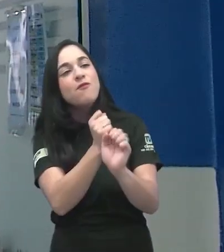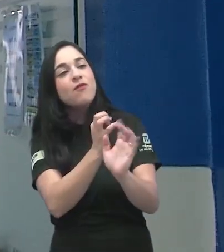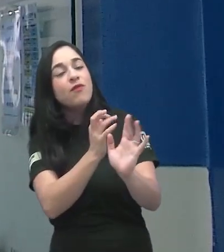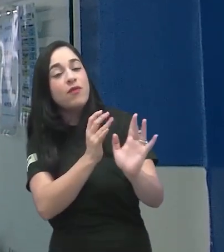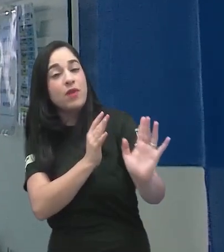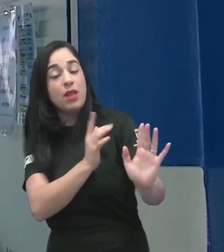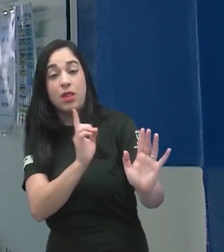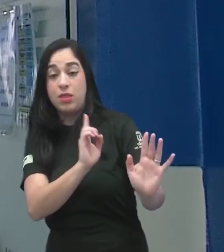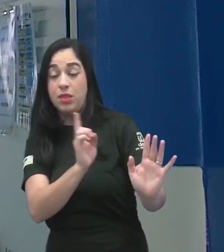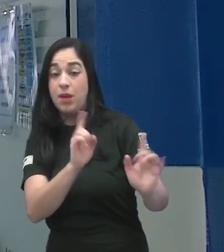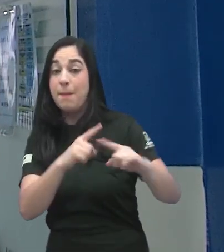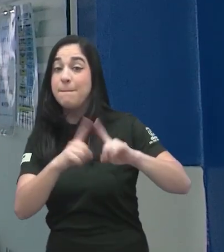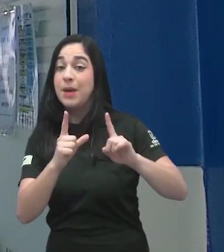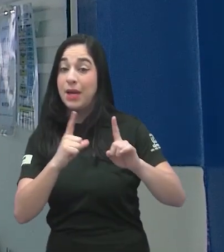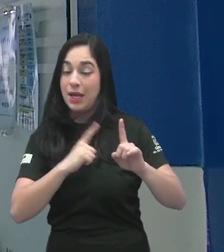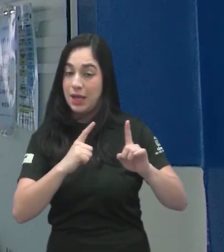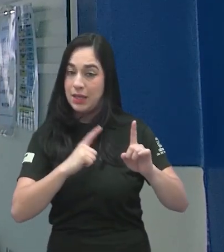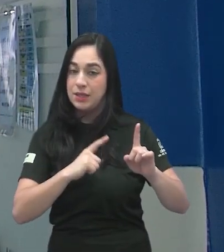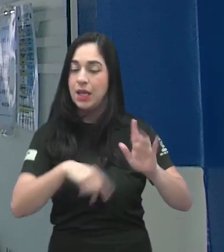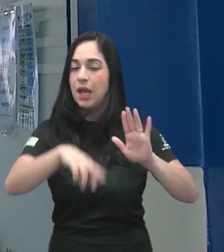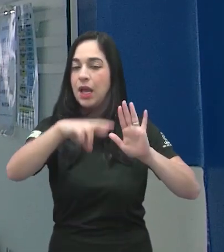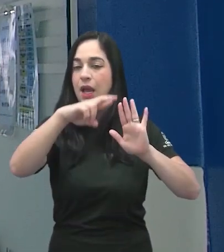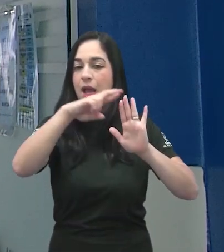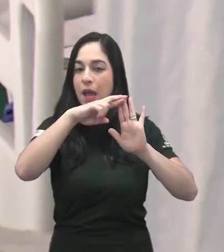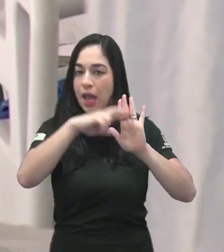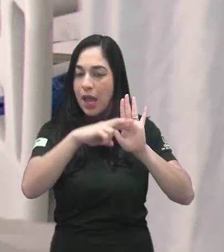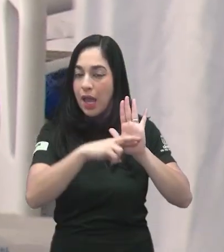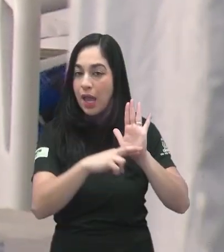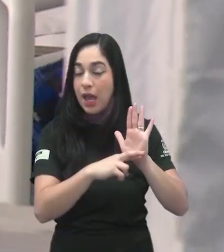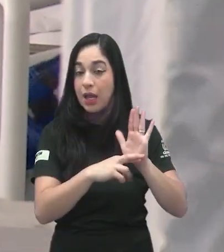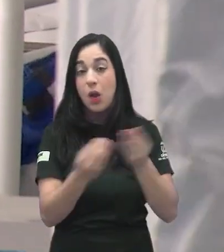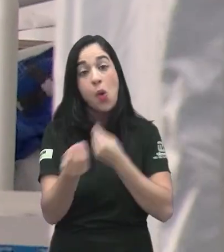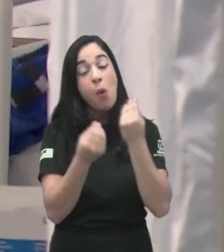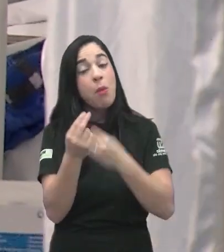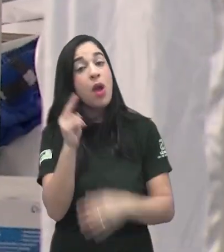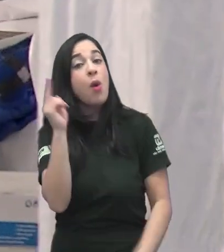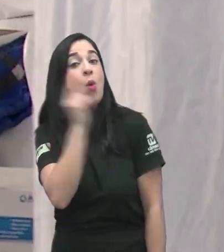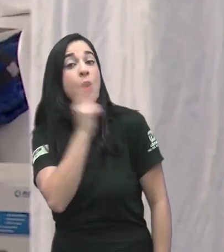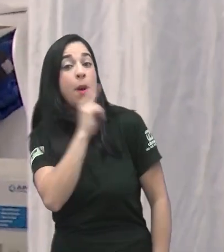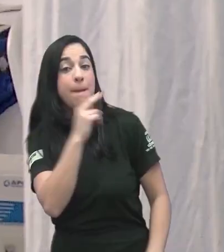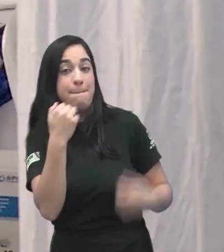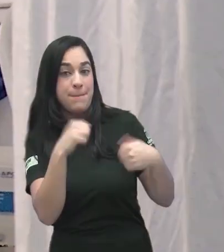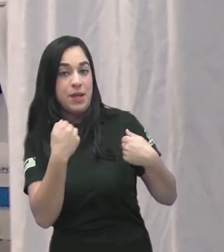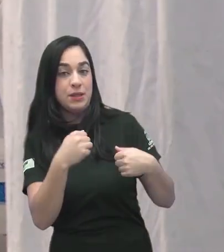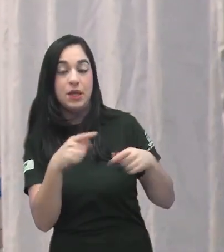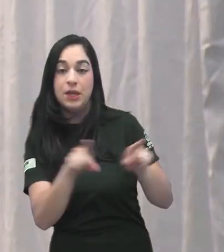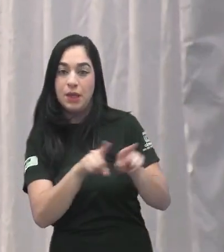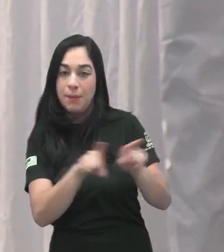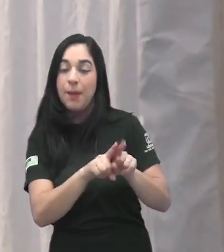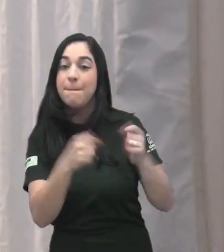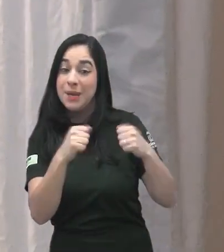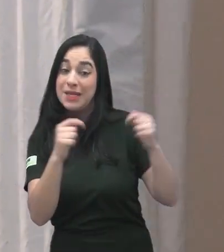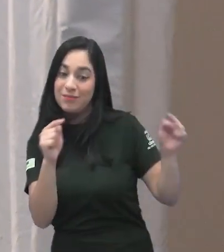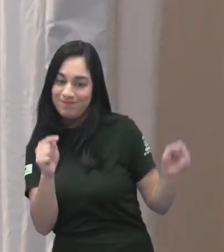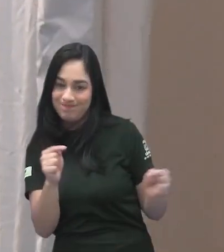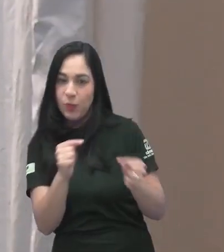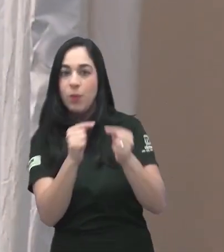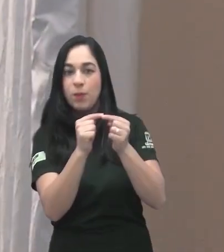ordem de chegada, e sim critérios técnicos, gravidade e urgência do caso, além